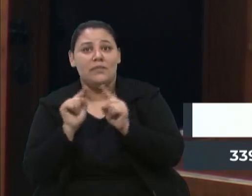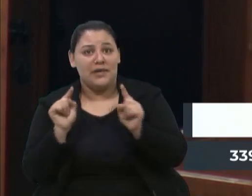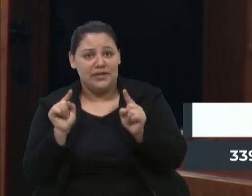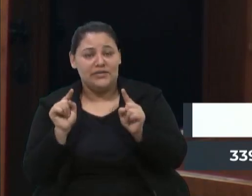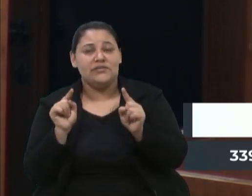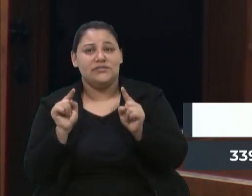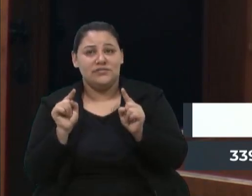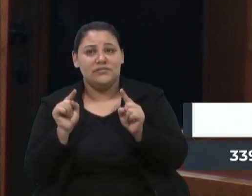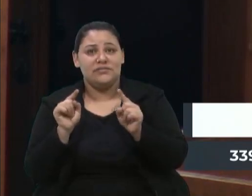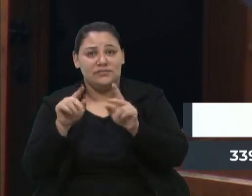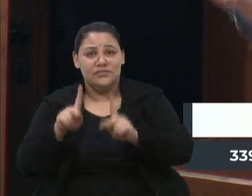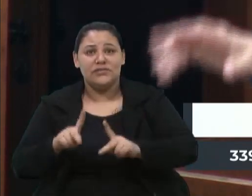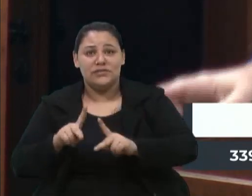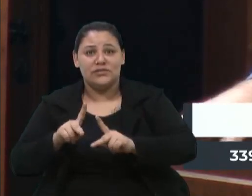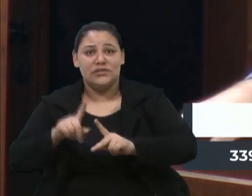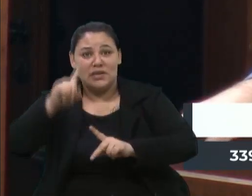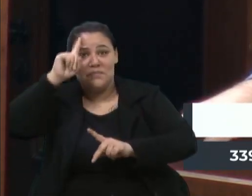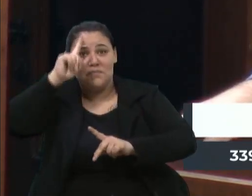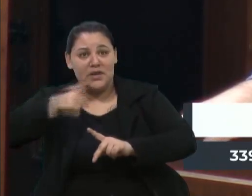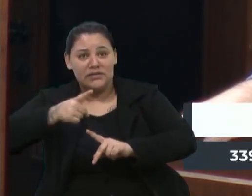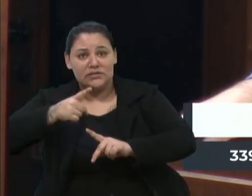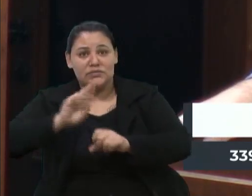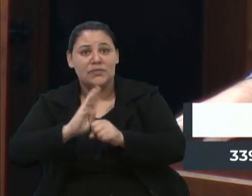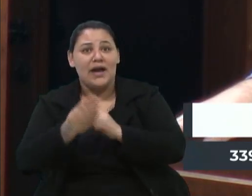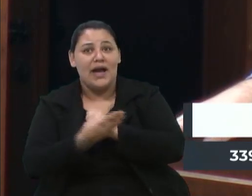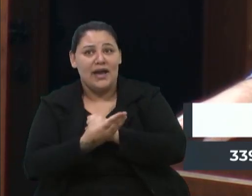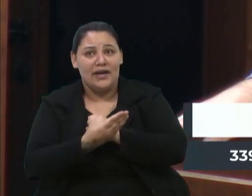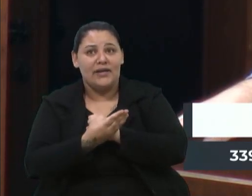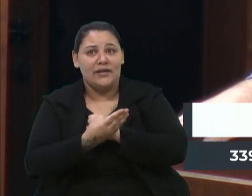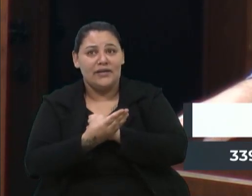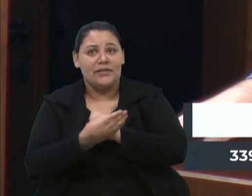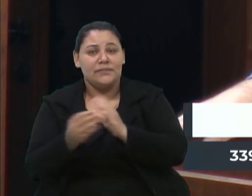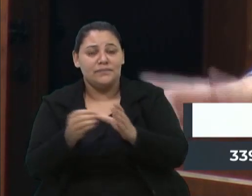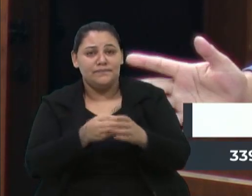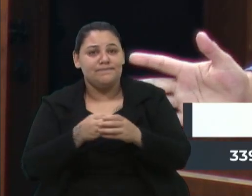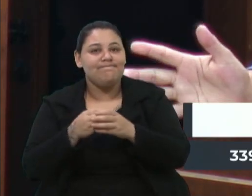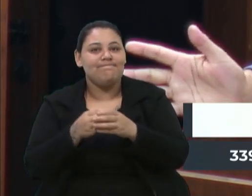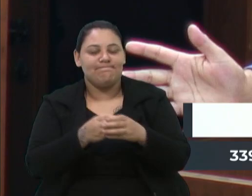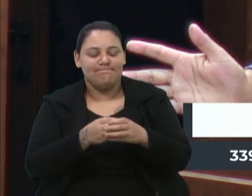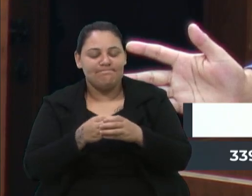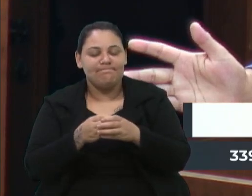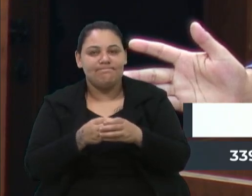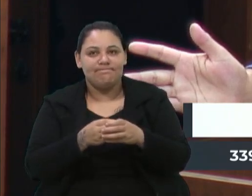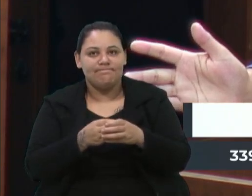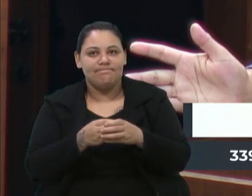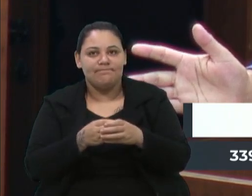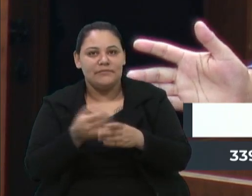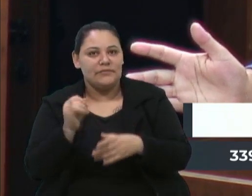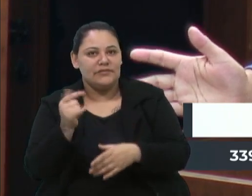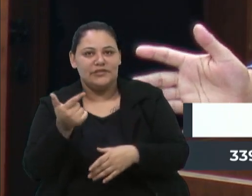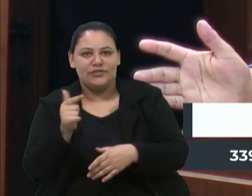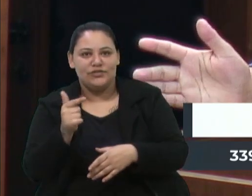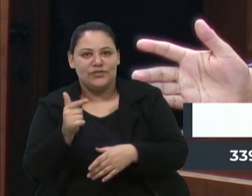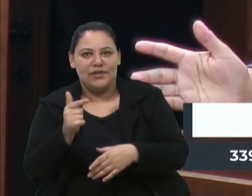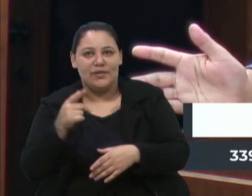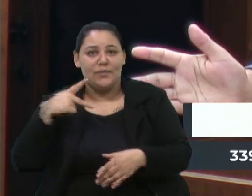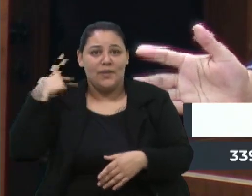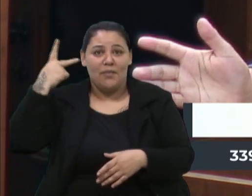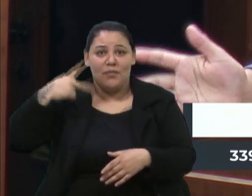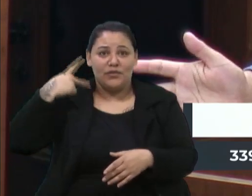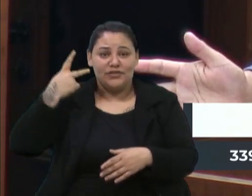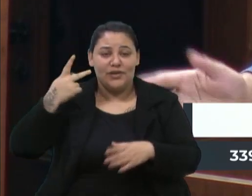eventualmente tem pessoas que comandam algumas dessas organizações quanto nós não tiver efetivamente uma política de